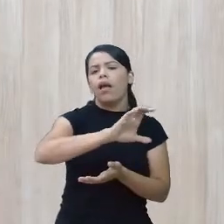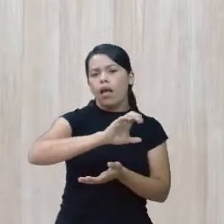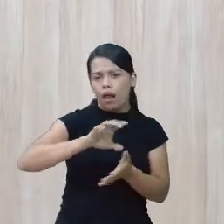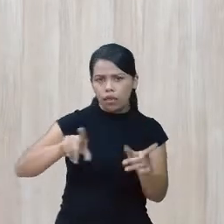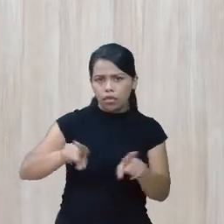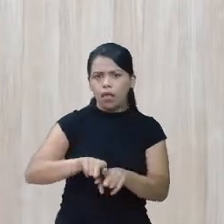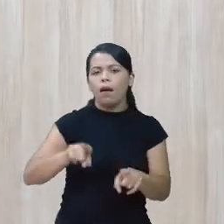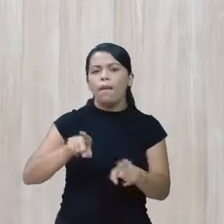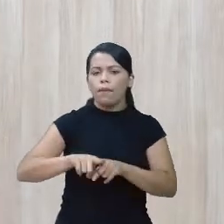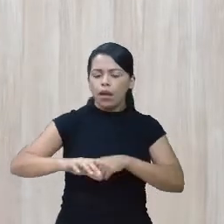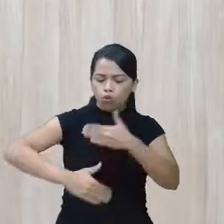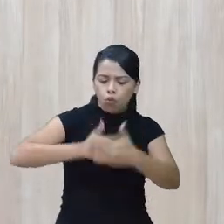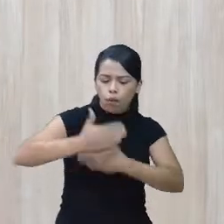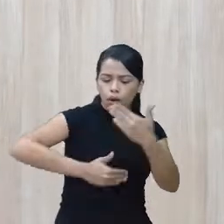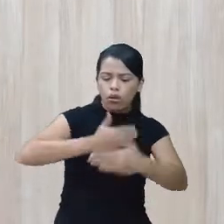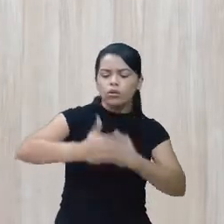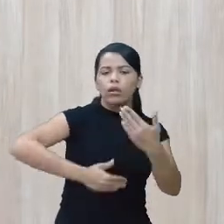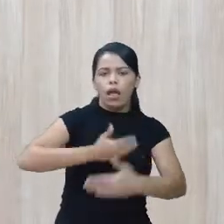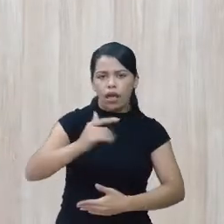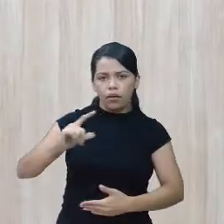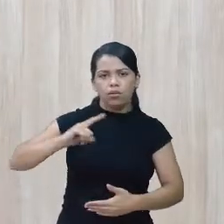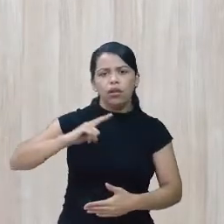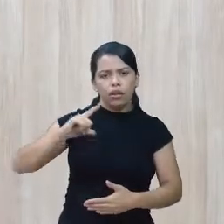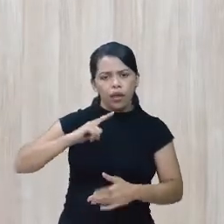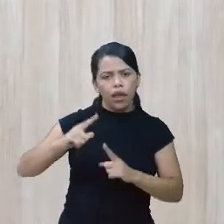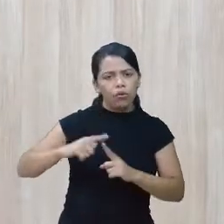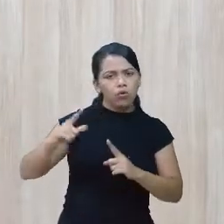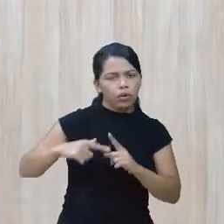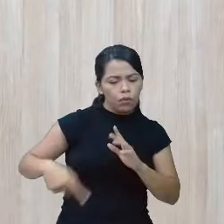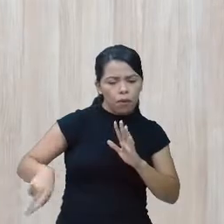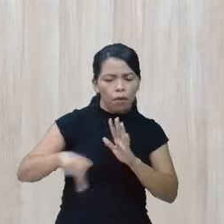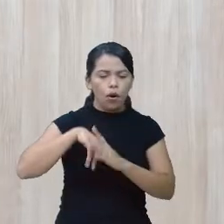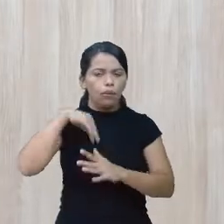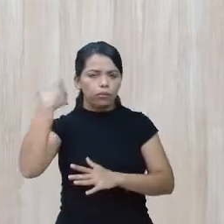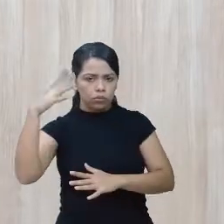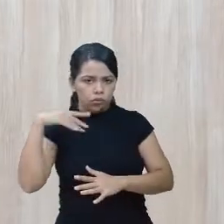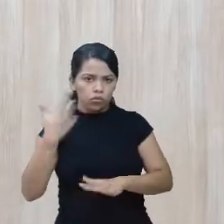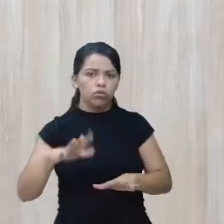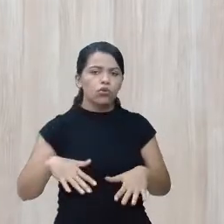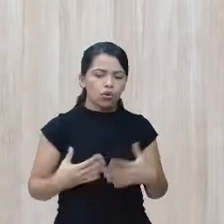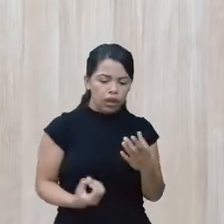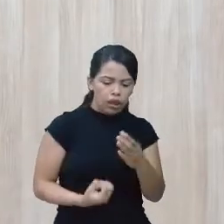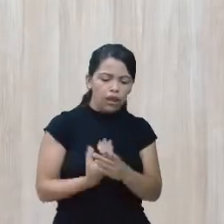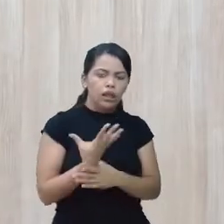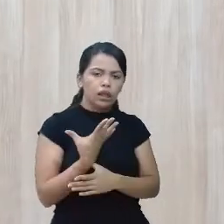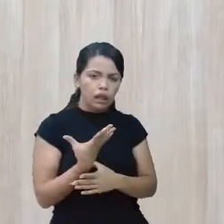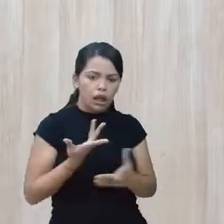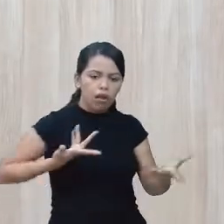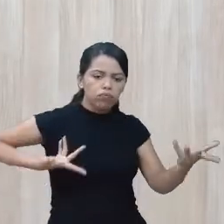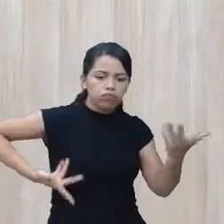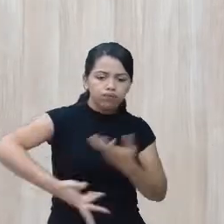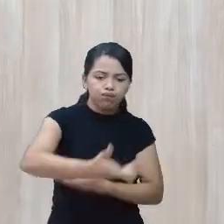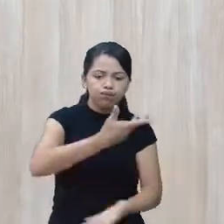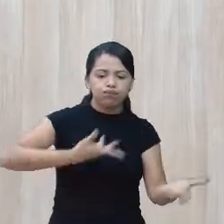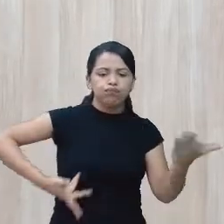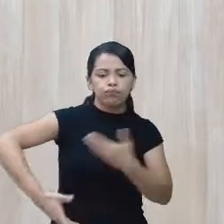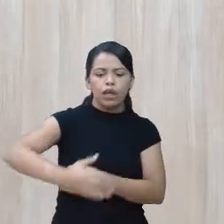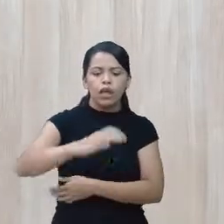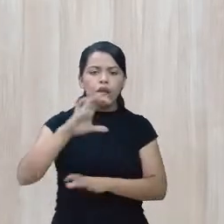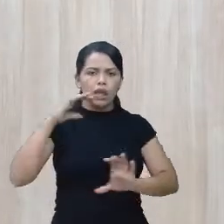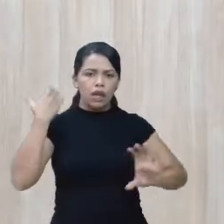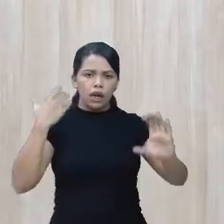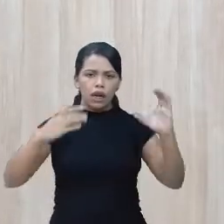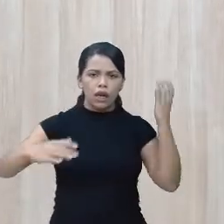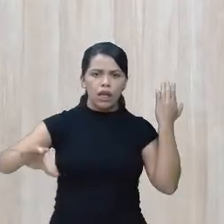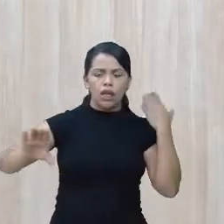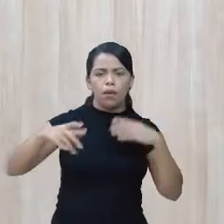elas, em seu processo, elas produzem um tipo de sonoridade ou elas geram um tipo de interação climática,